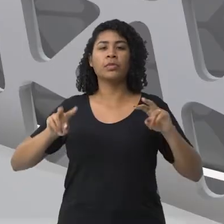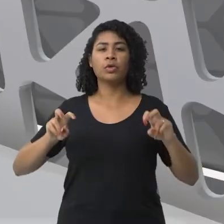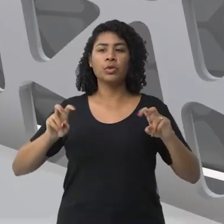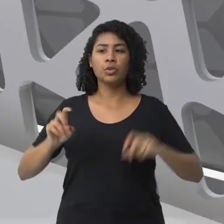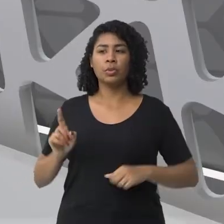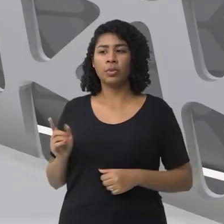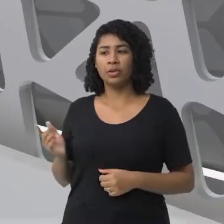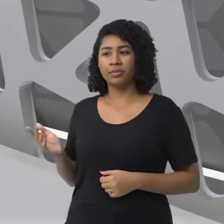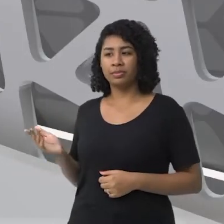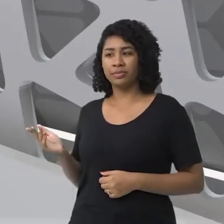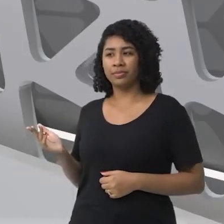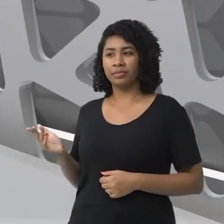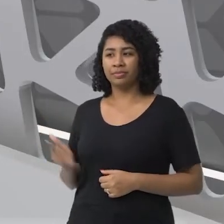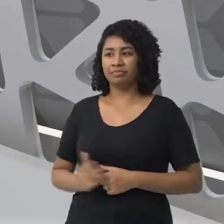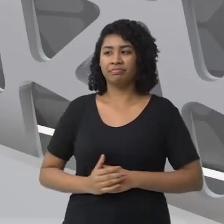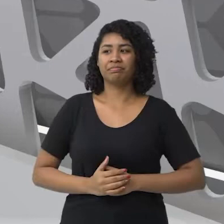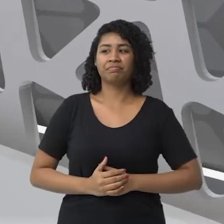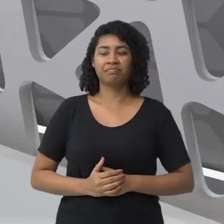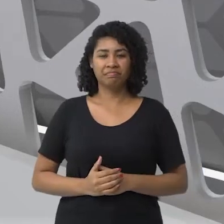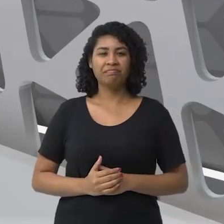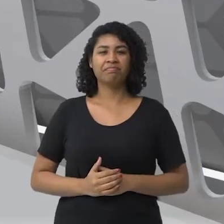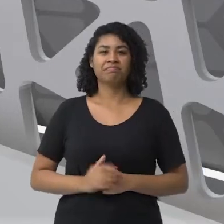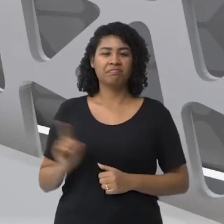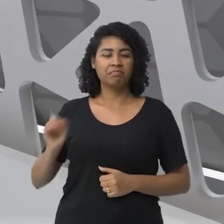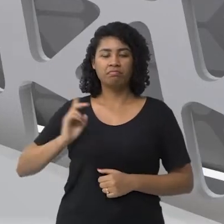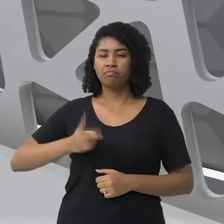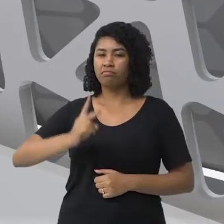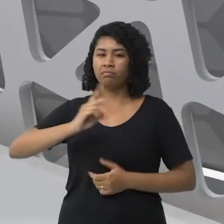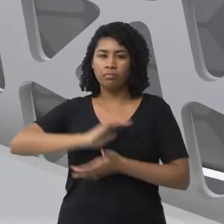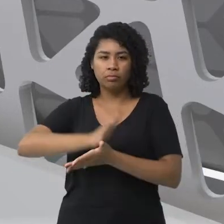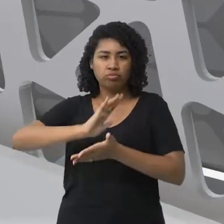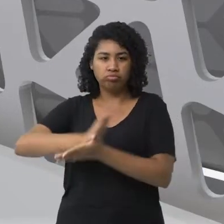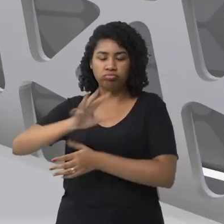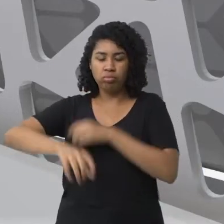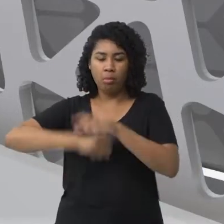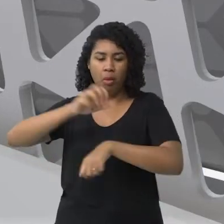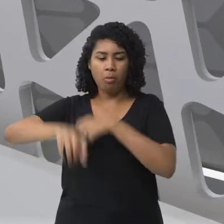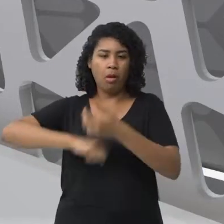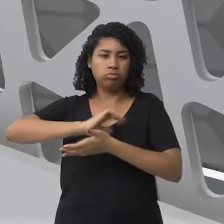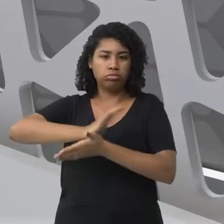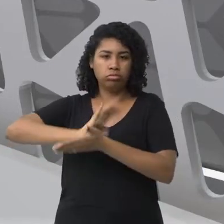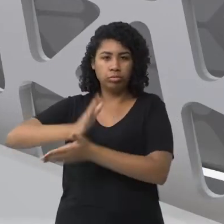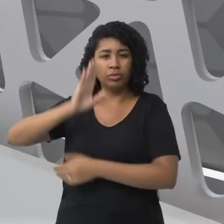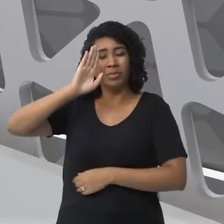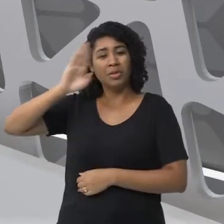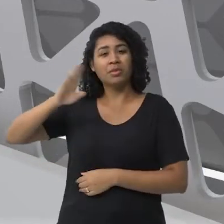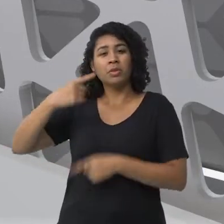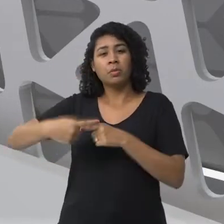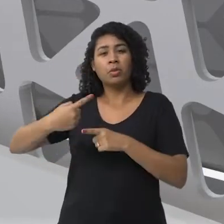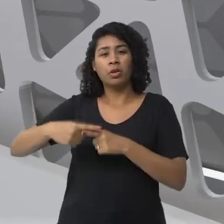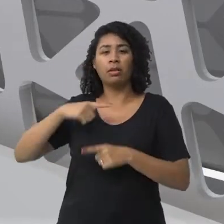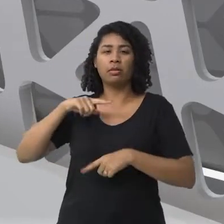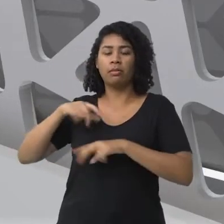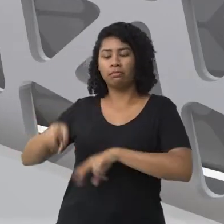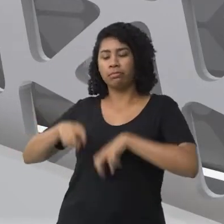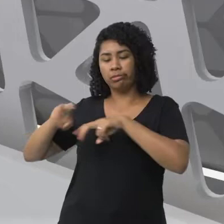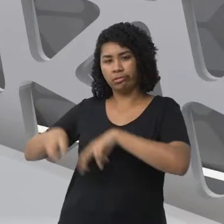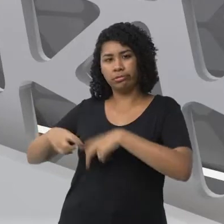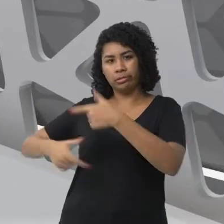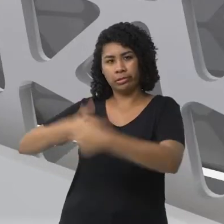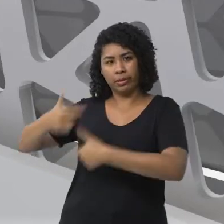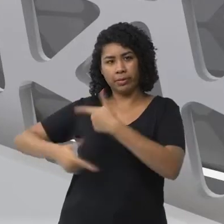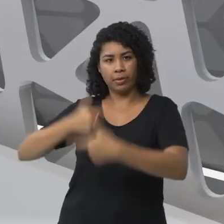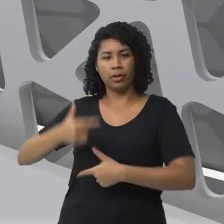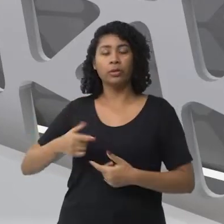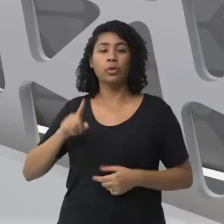é muito desmatada devido às atividades da agropecuária, principalmente, nós vamos falar